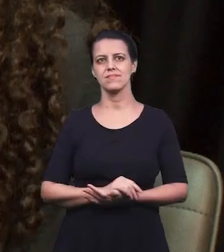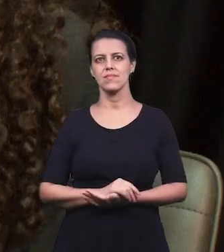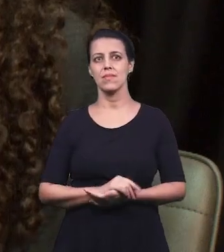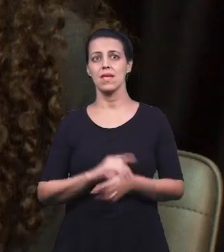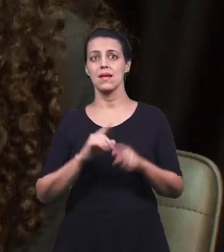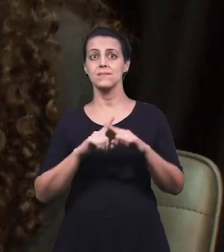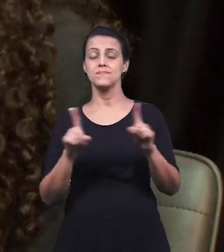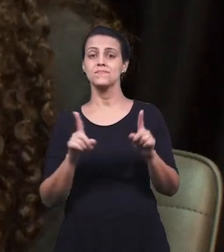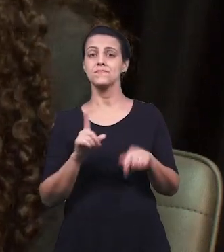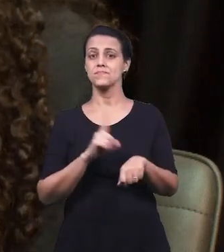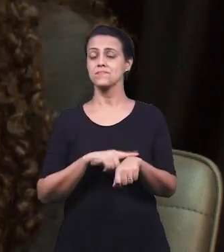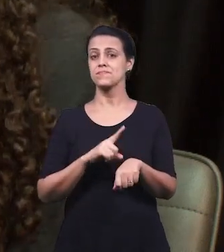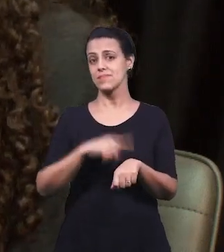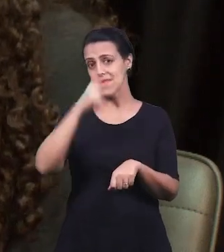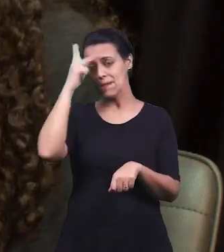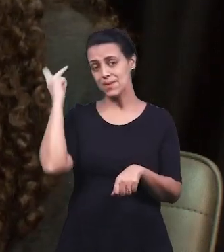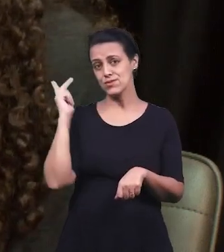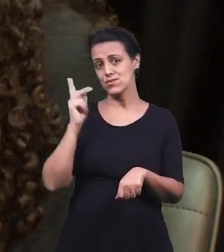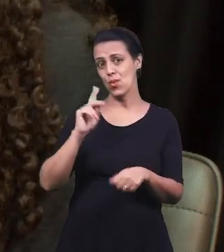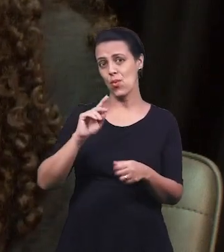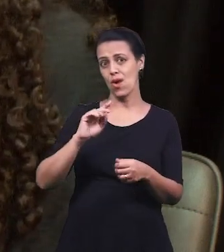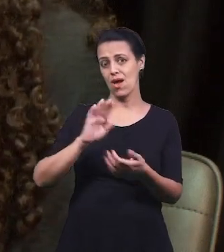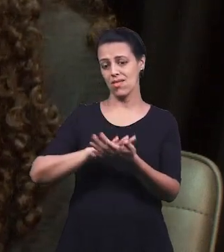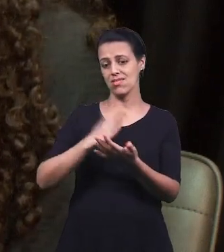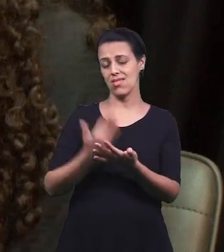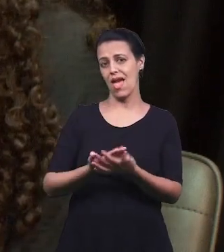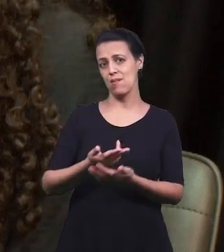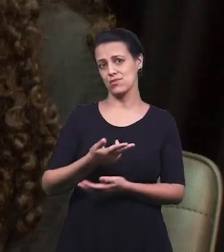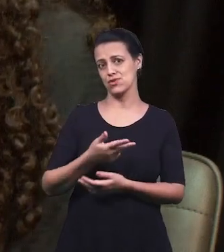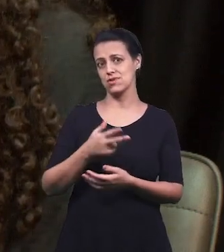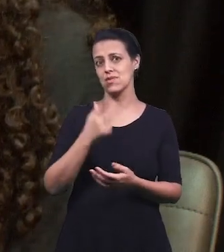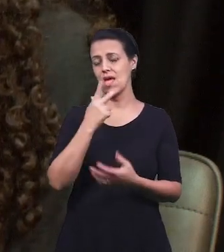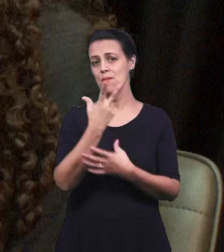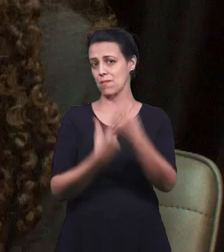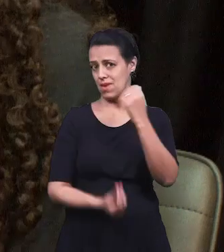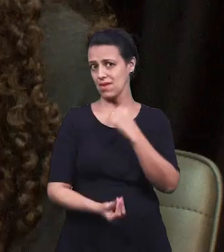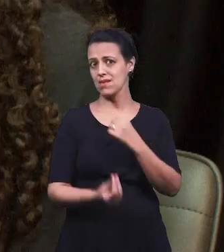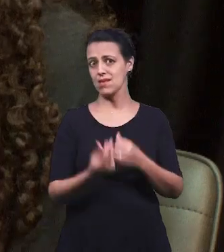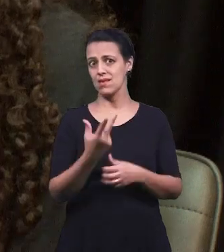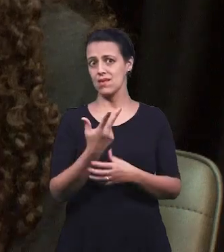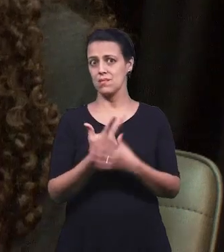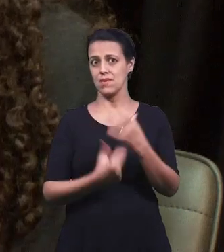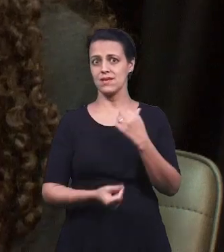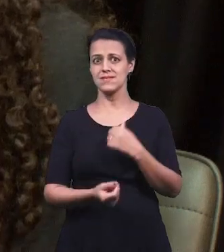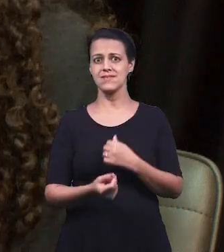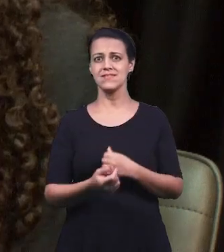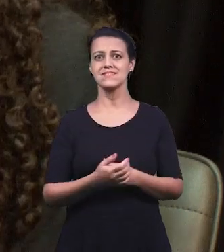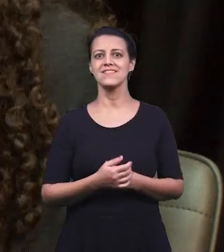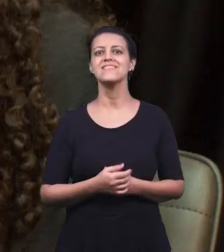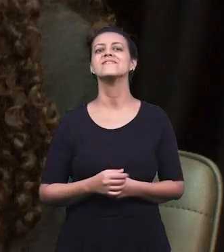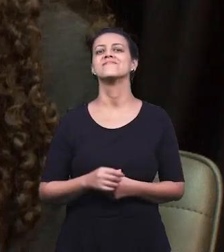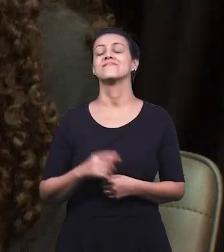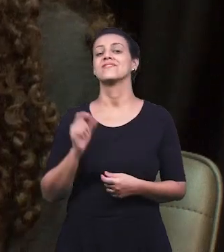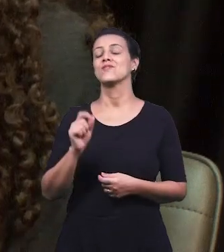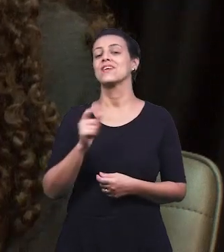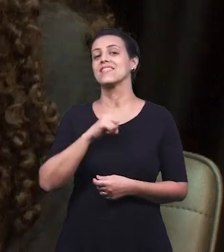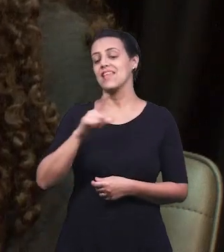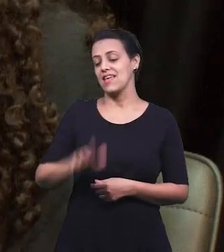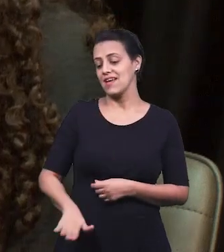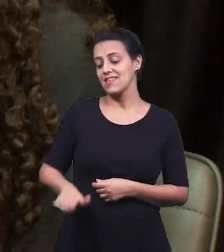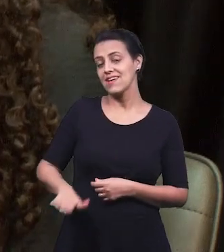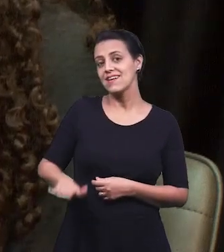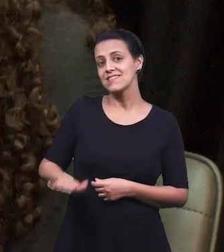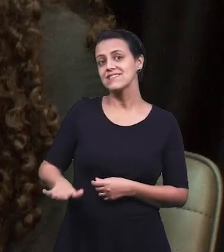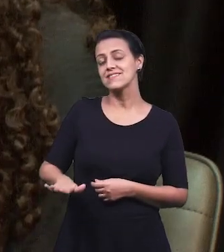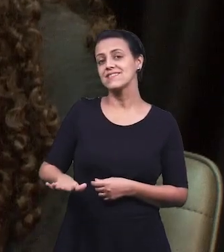No caso das pessoas que são bilíngues, nós podemos trazer aquela criança que já aprende mais do que uma língua,